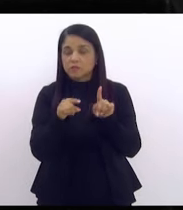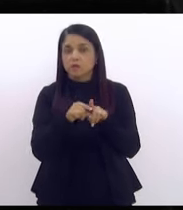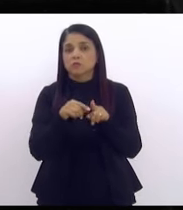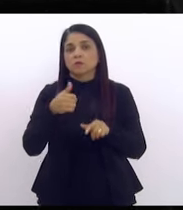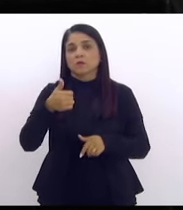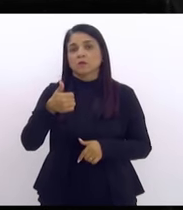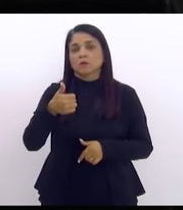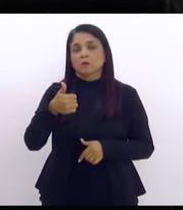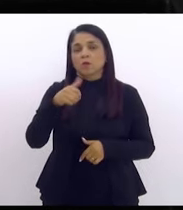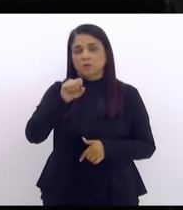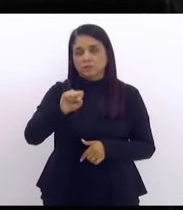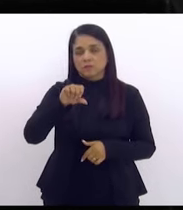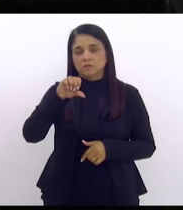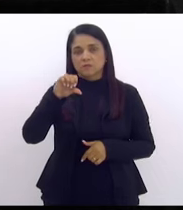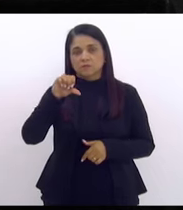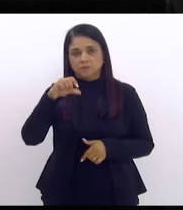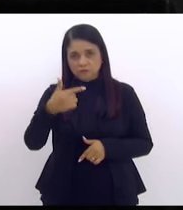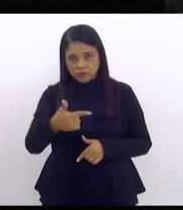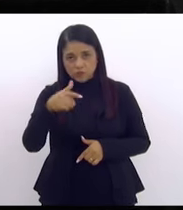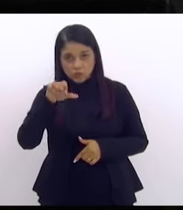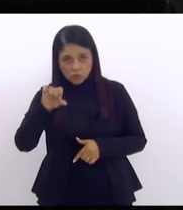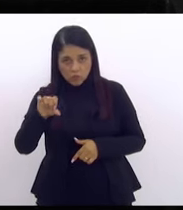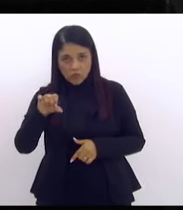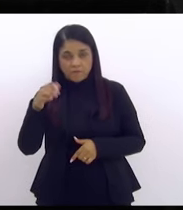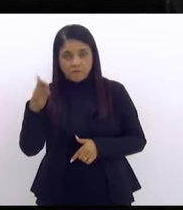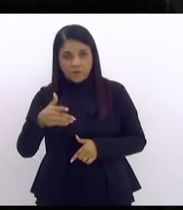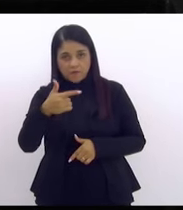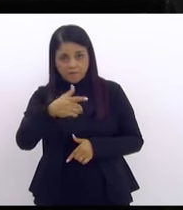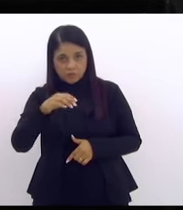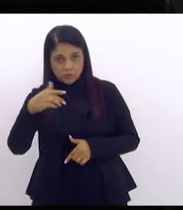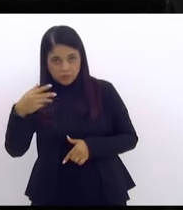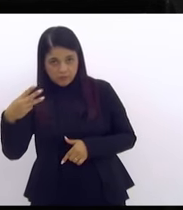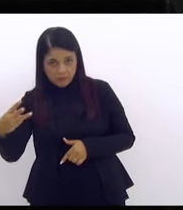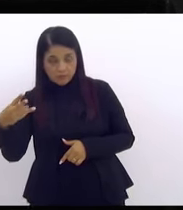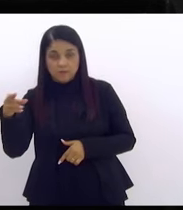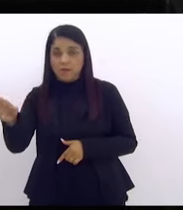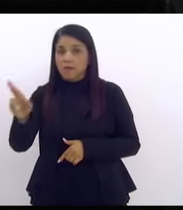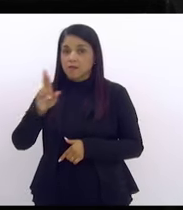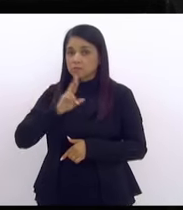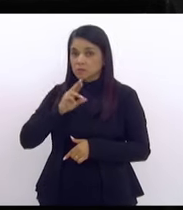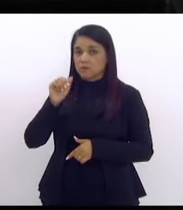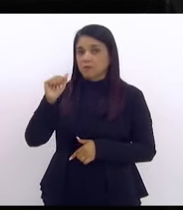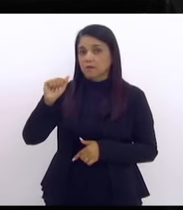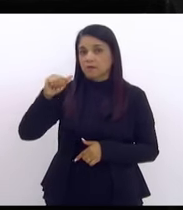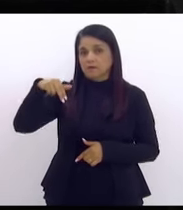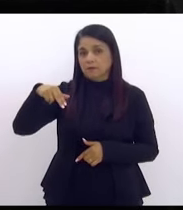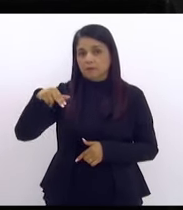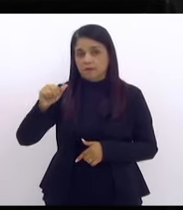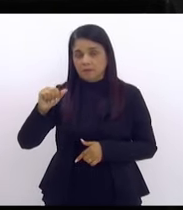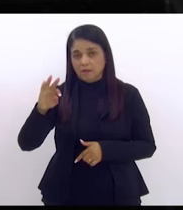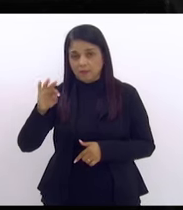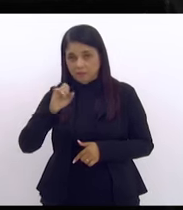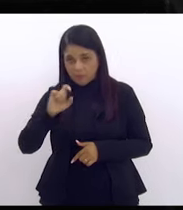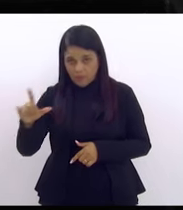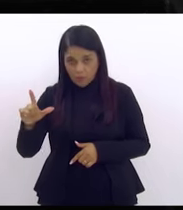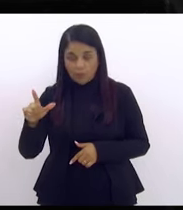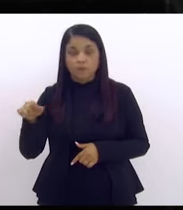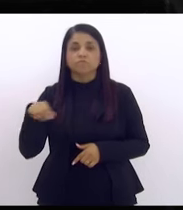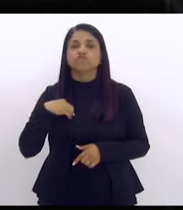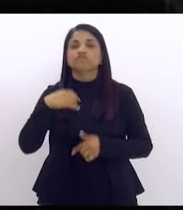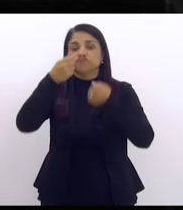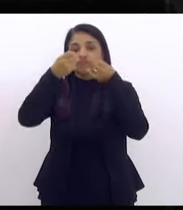de 23, a resposta da Anatel ao meu ofício, e que diz o seguinte: